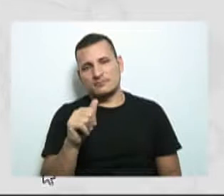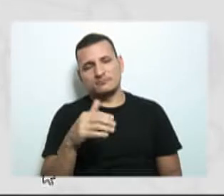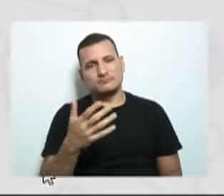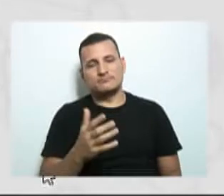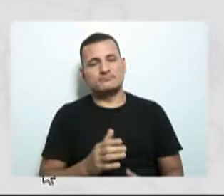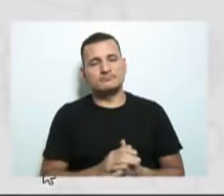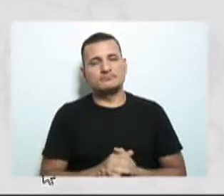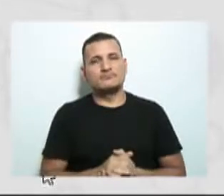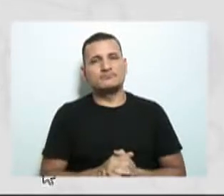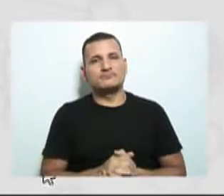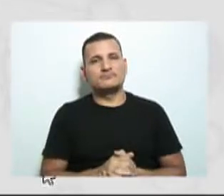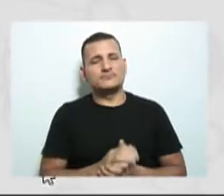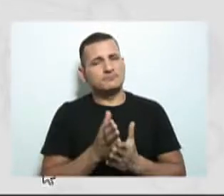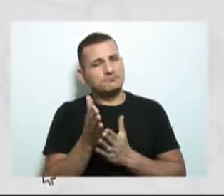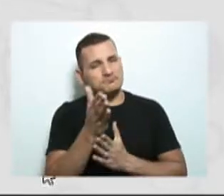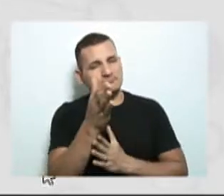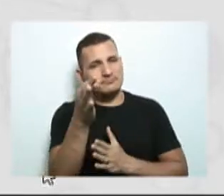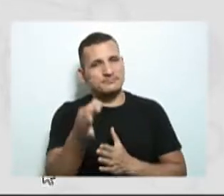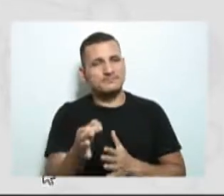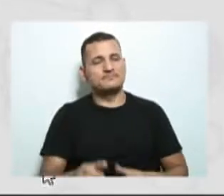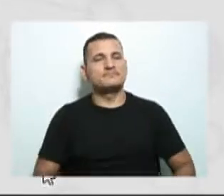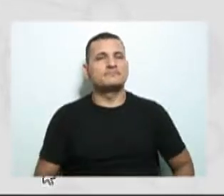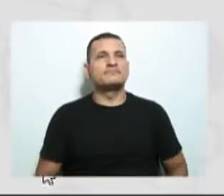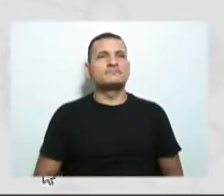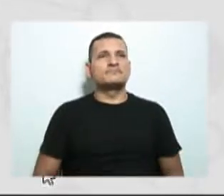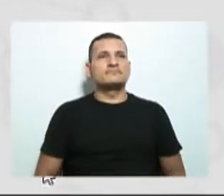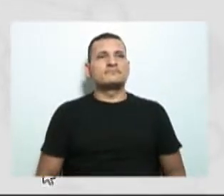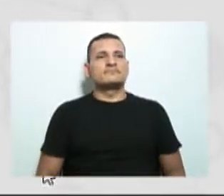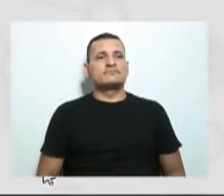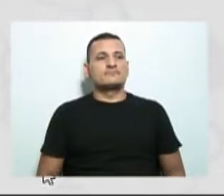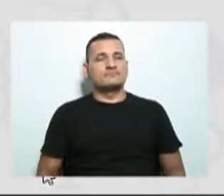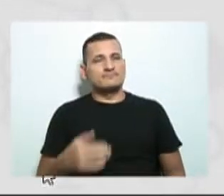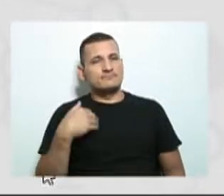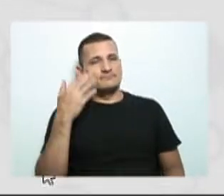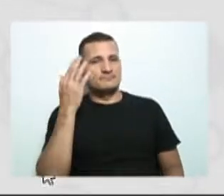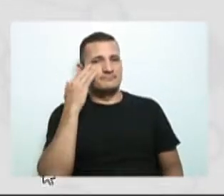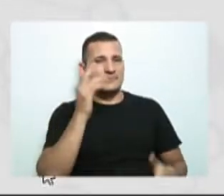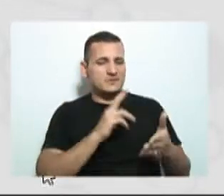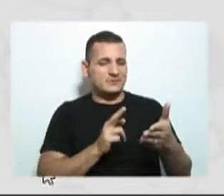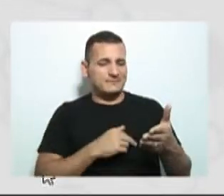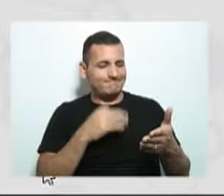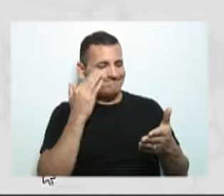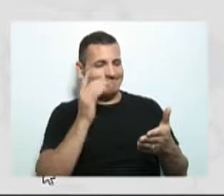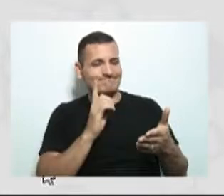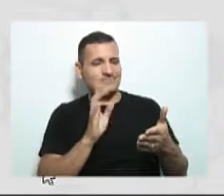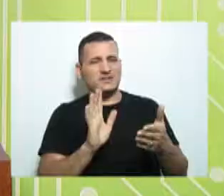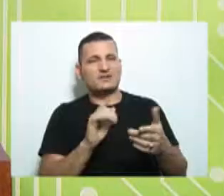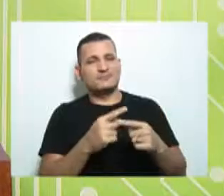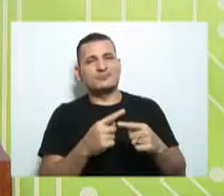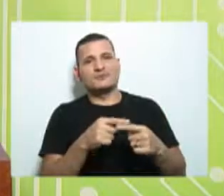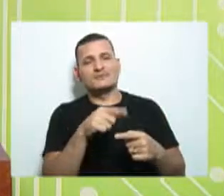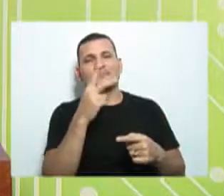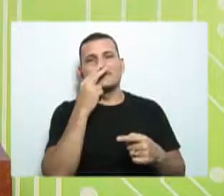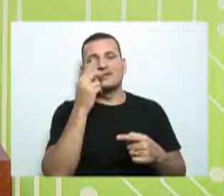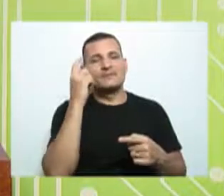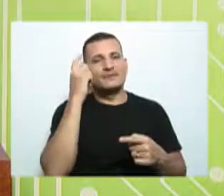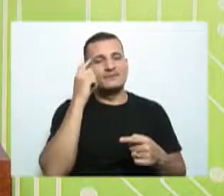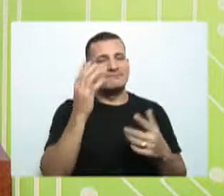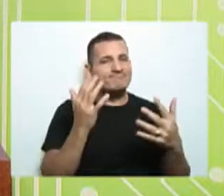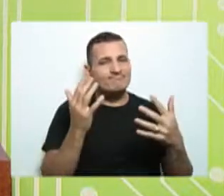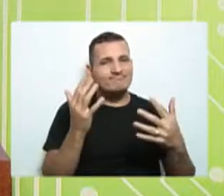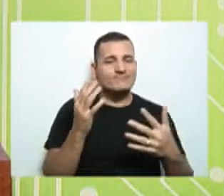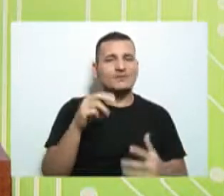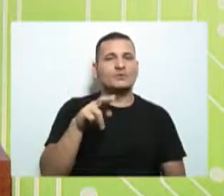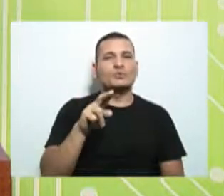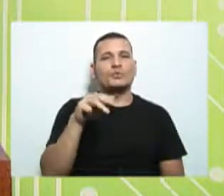eles foram no caminho certo. Beleza, tá? Eu sei que esses nomes aí que não deu para entender é porque realmente ficou na numerologia, né? Tentando ali achar